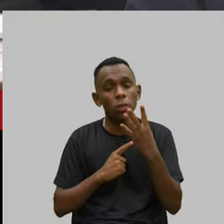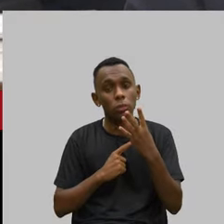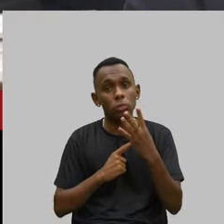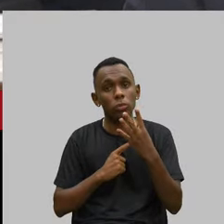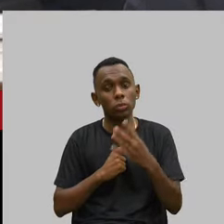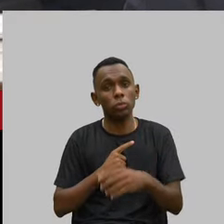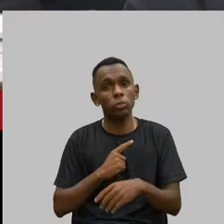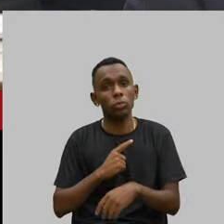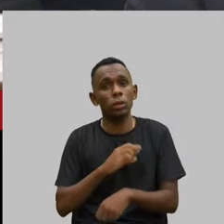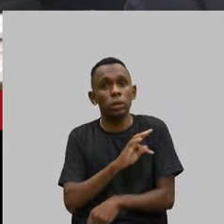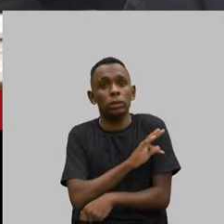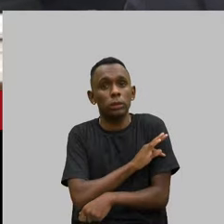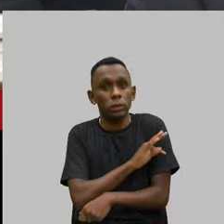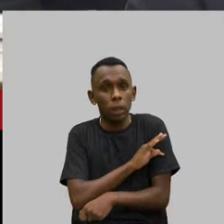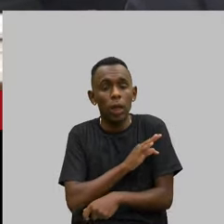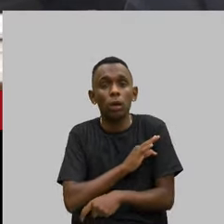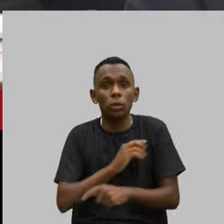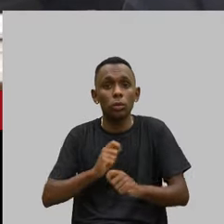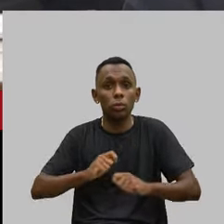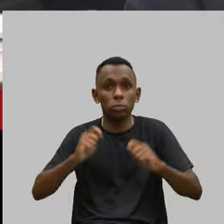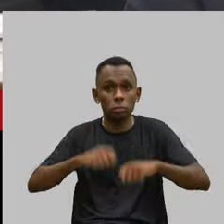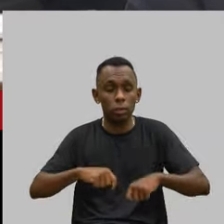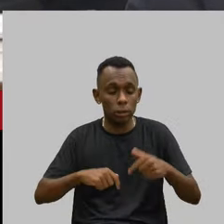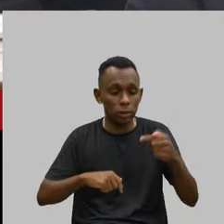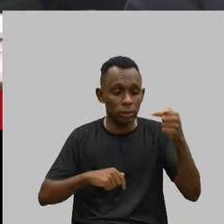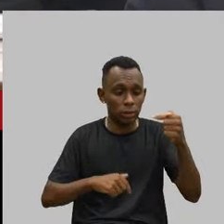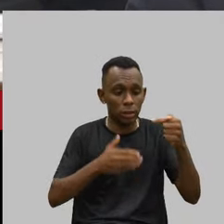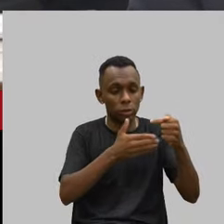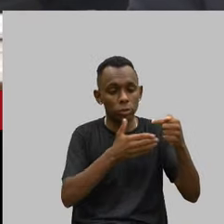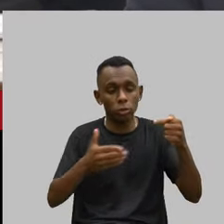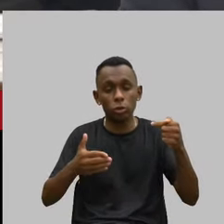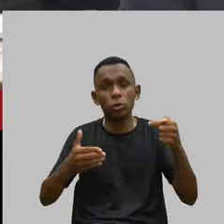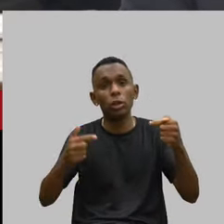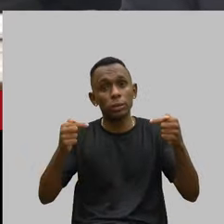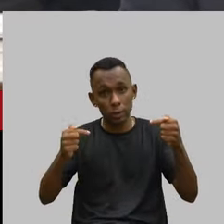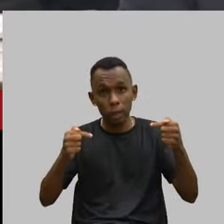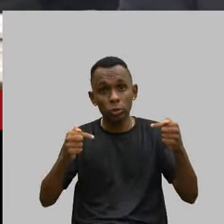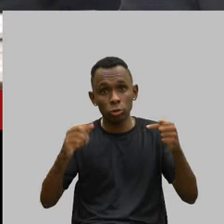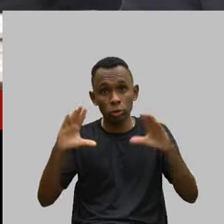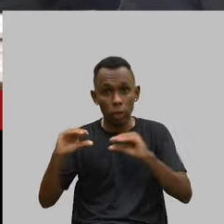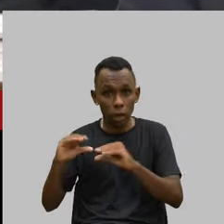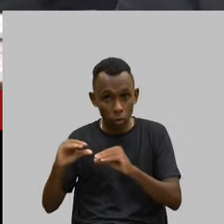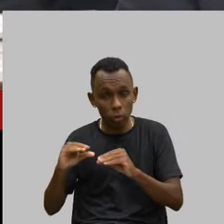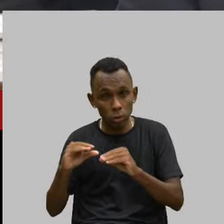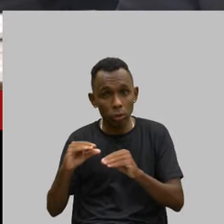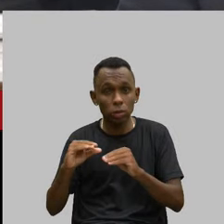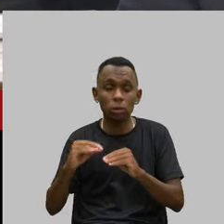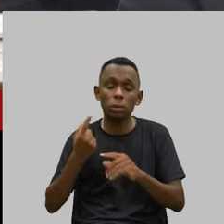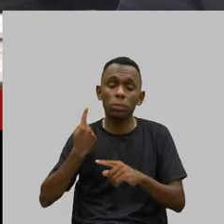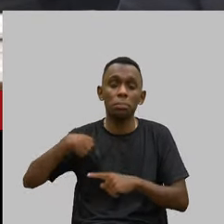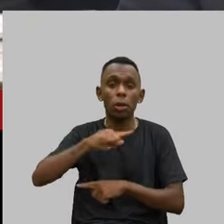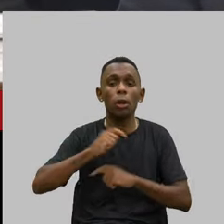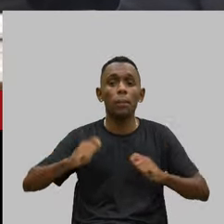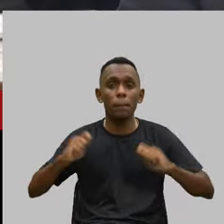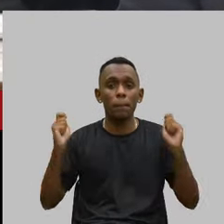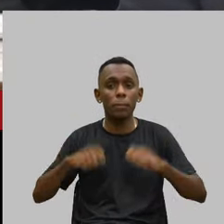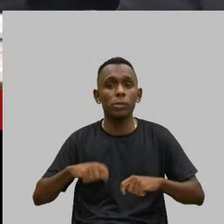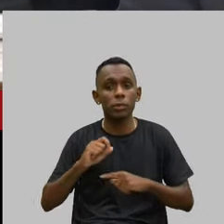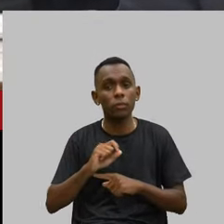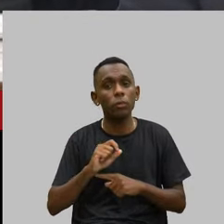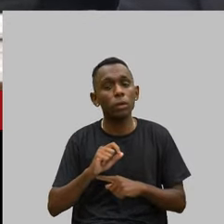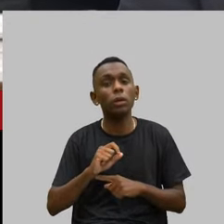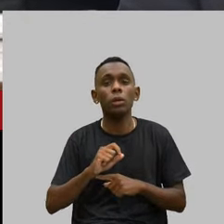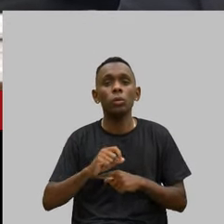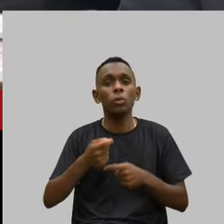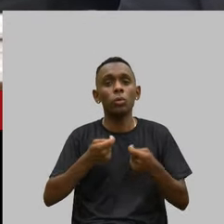disponíveis na cidade administrativa de 7 às 19 horas todos os dias justamente para que a gente possa eh Manter o